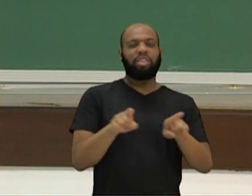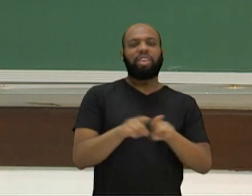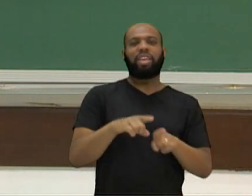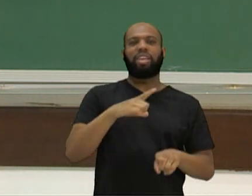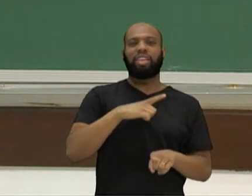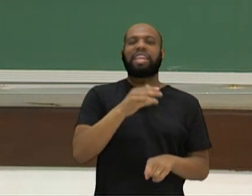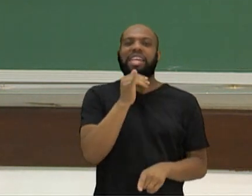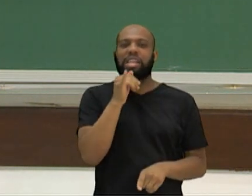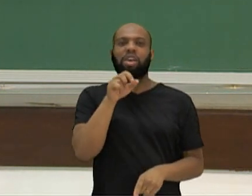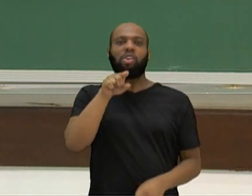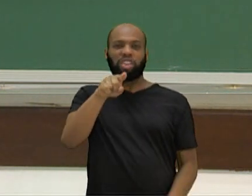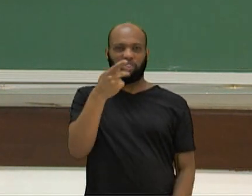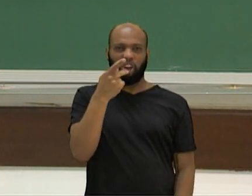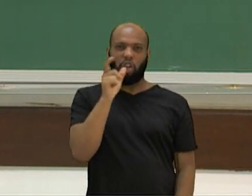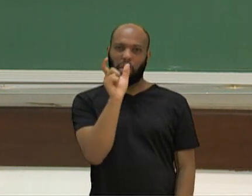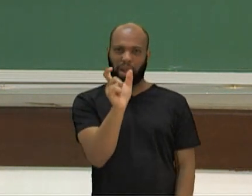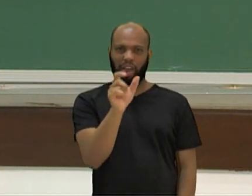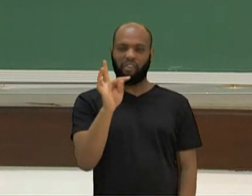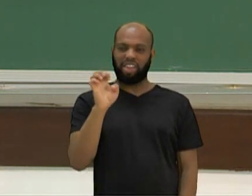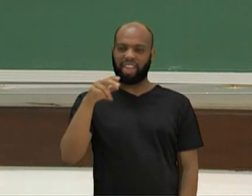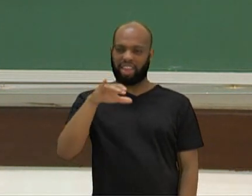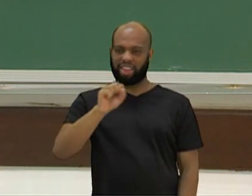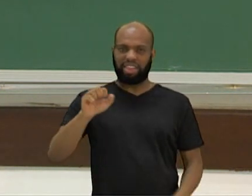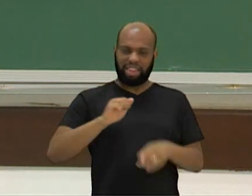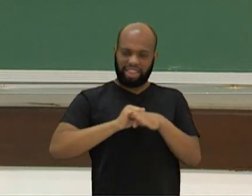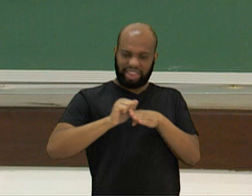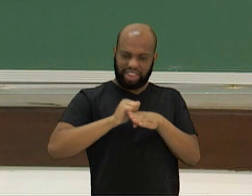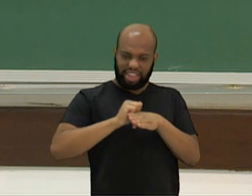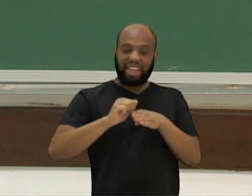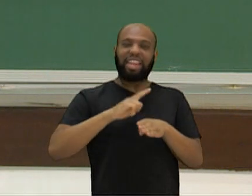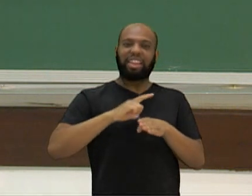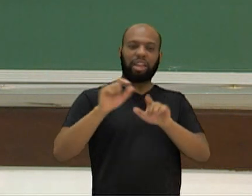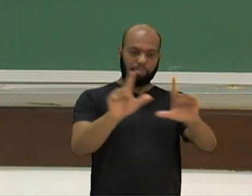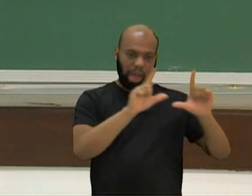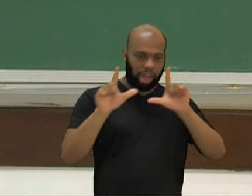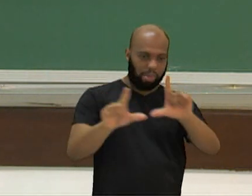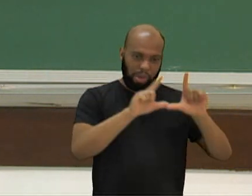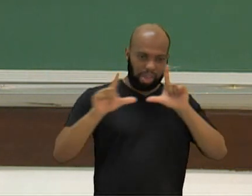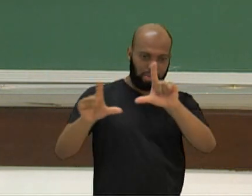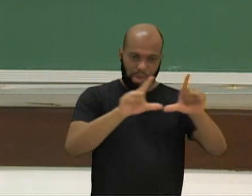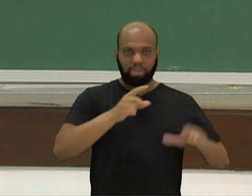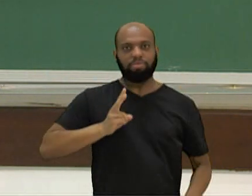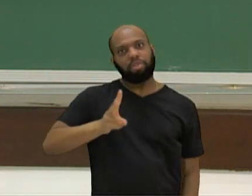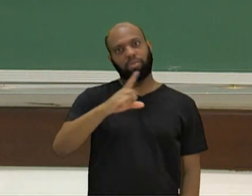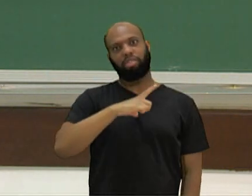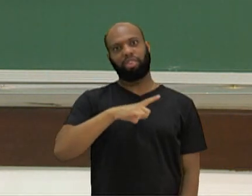né? Você falou tênis, vai aparecer 50 vezes propaganda de tênis para você.